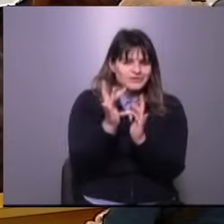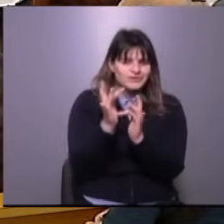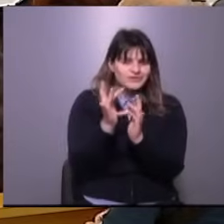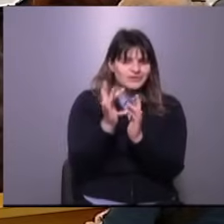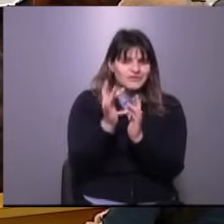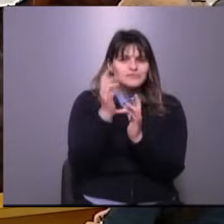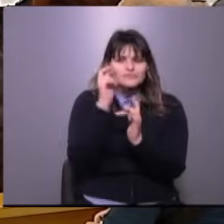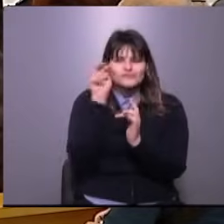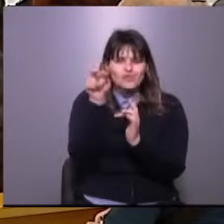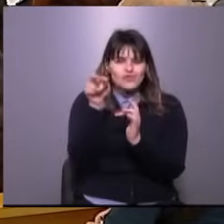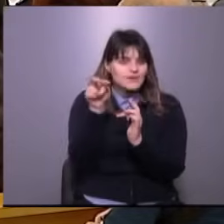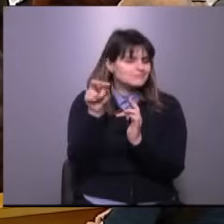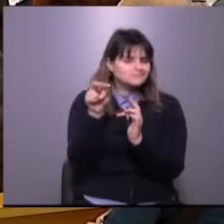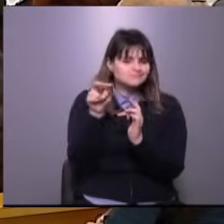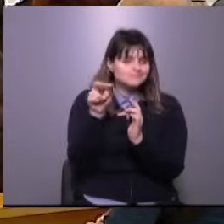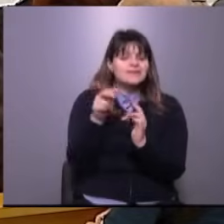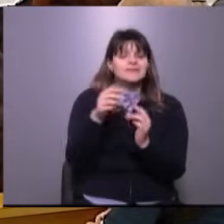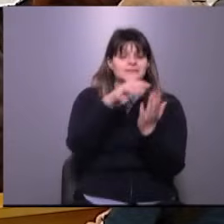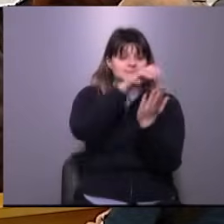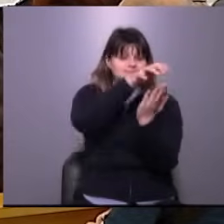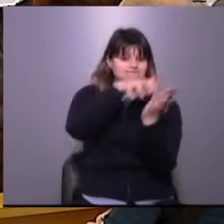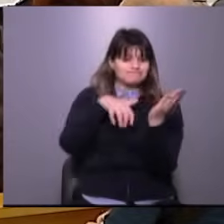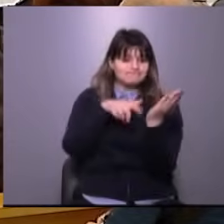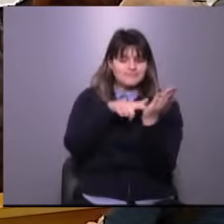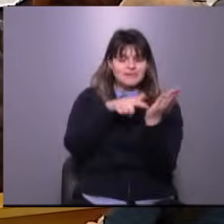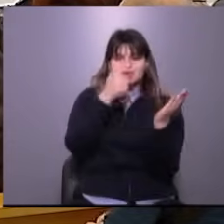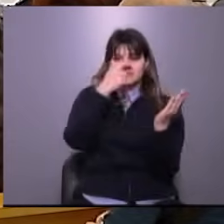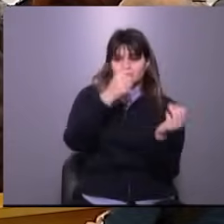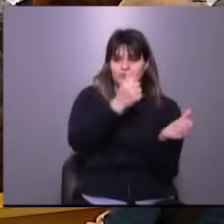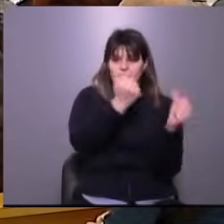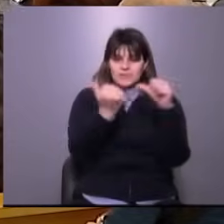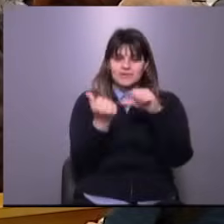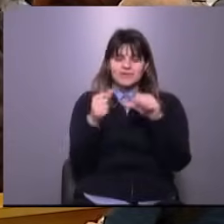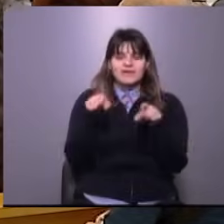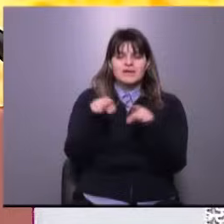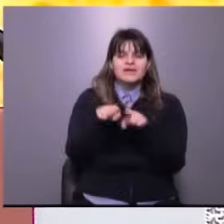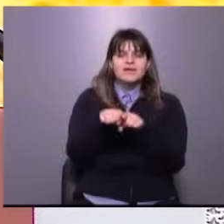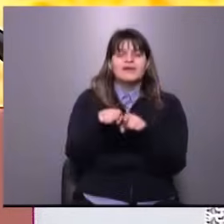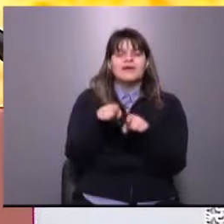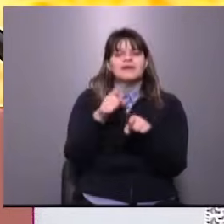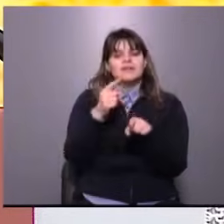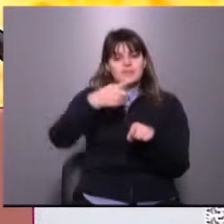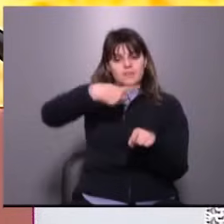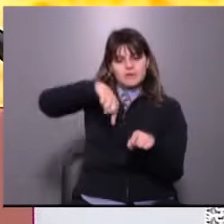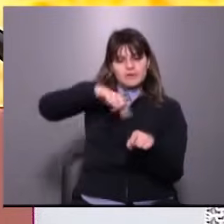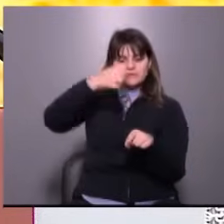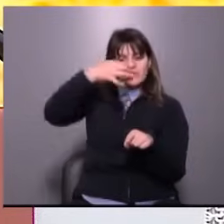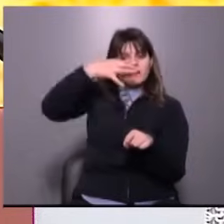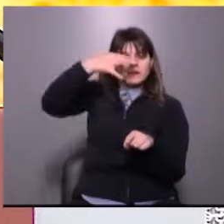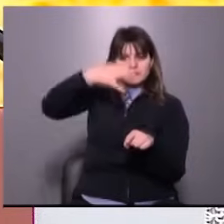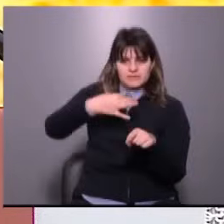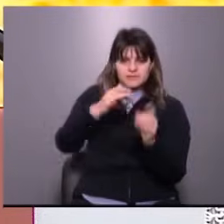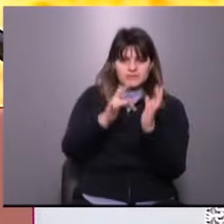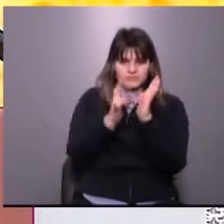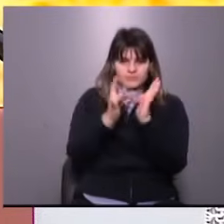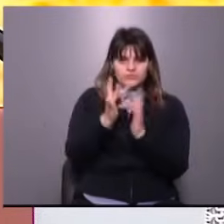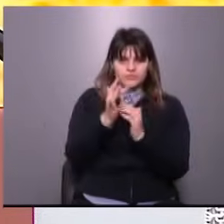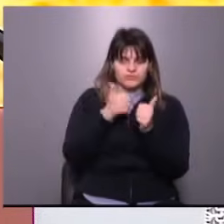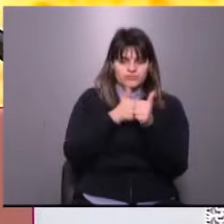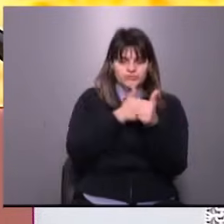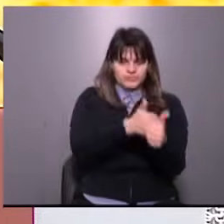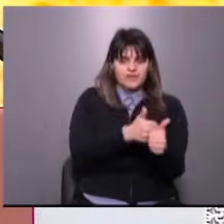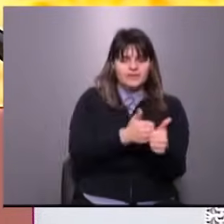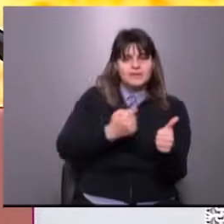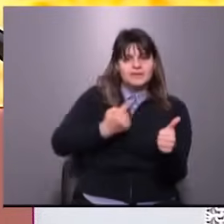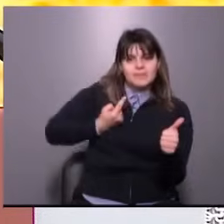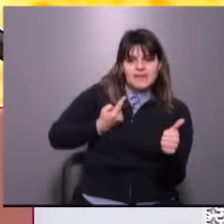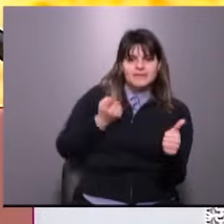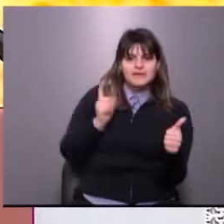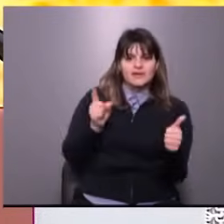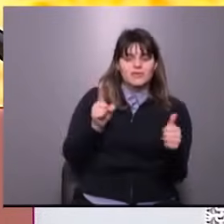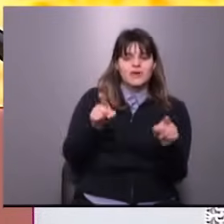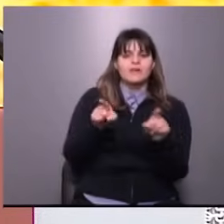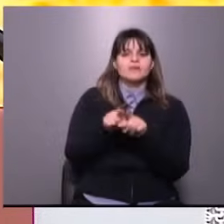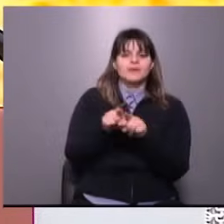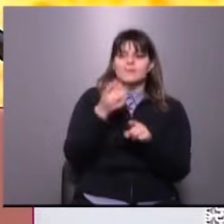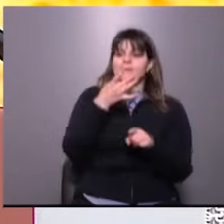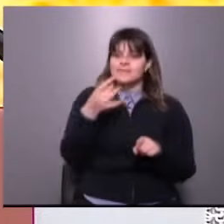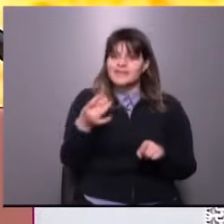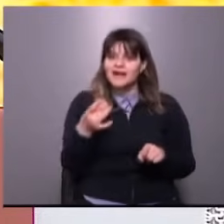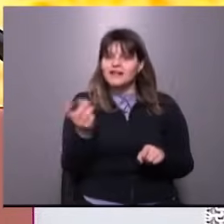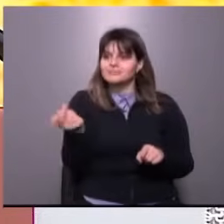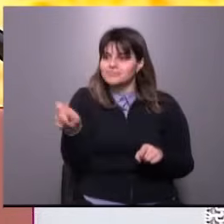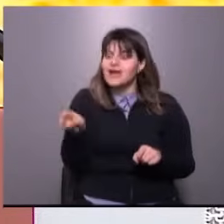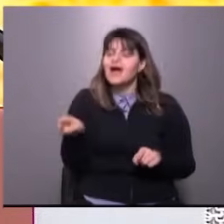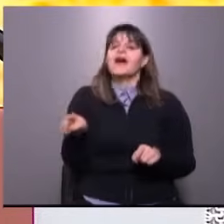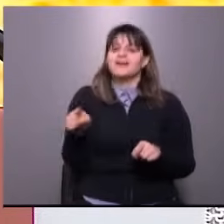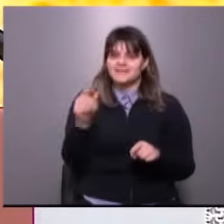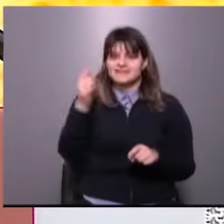que o Evangelho nos diz, aquilo que o testemunho de João Batista nos vem dizer, é que é a nós, cristãos, que cabe assumir esta